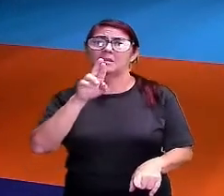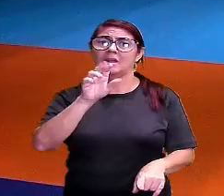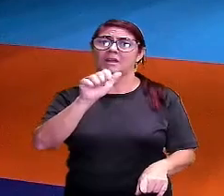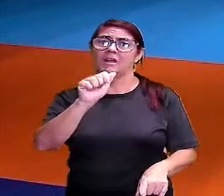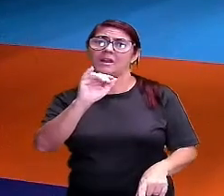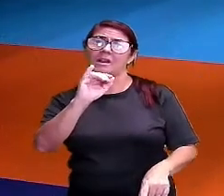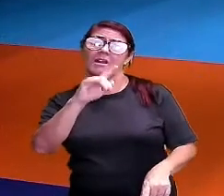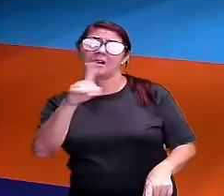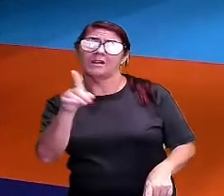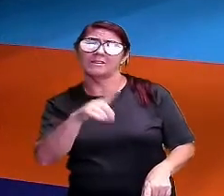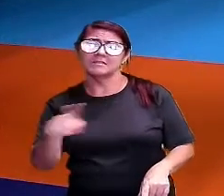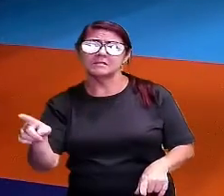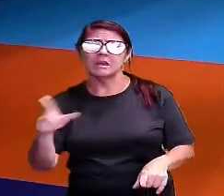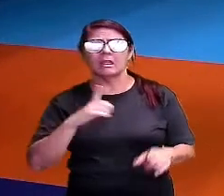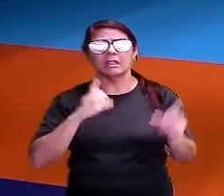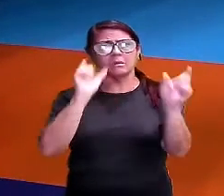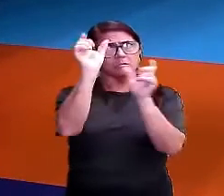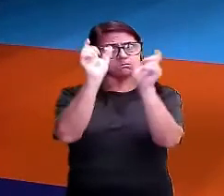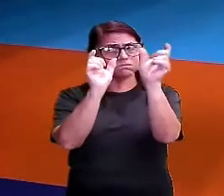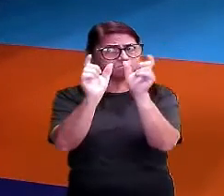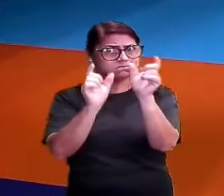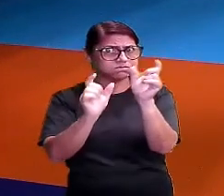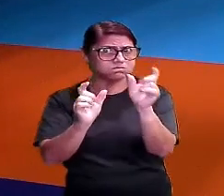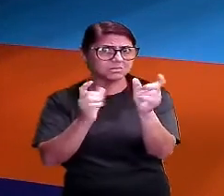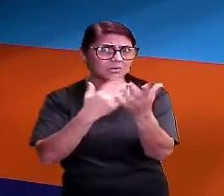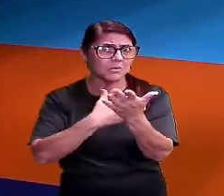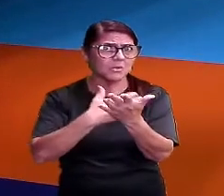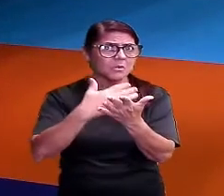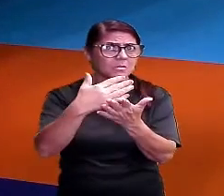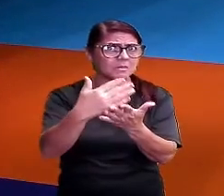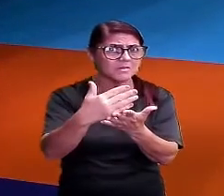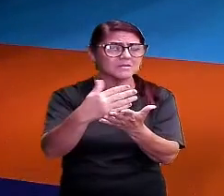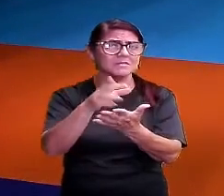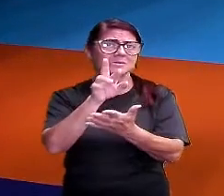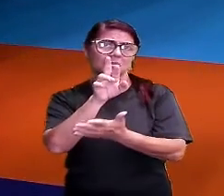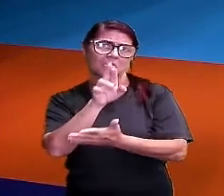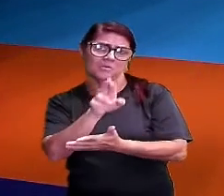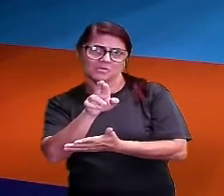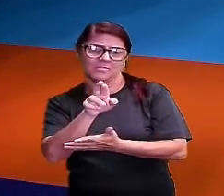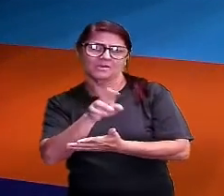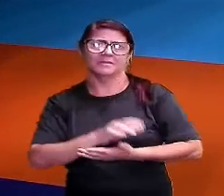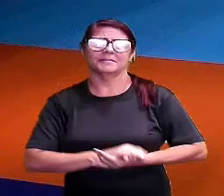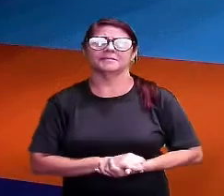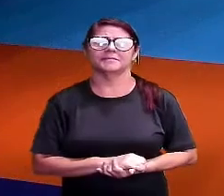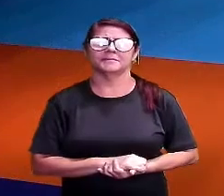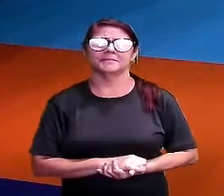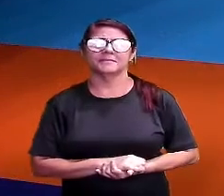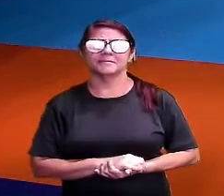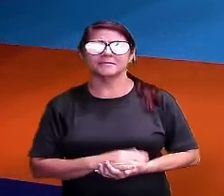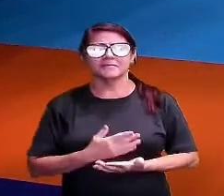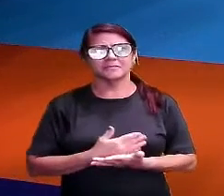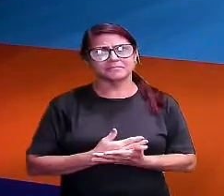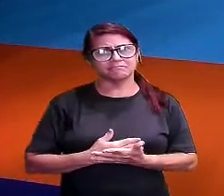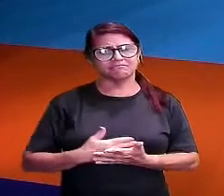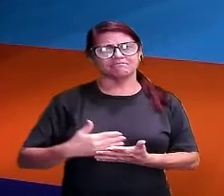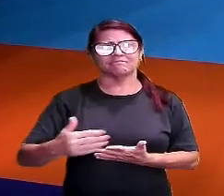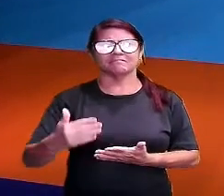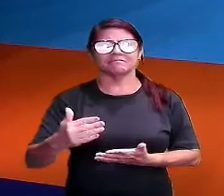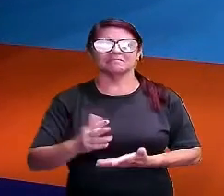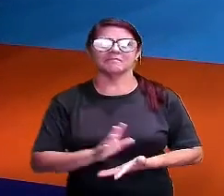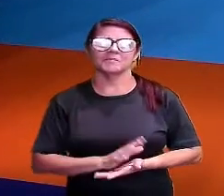as palavras que são escritas com R inicial, tá bom? Então, vamos seguindo.